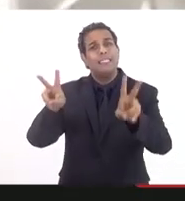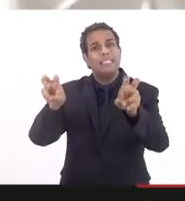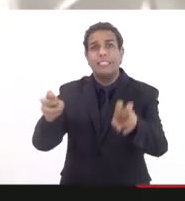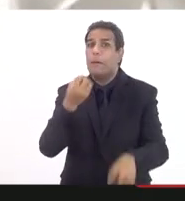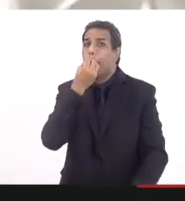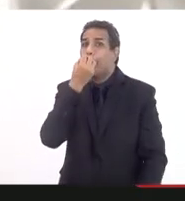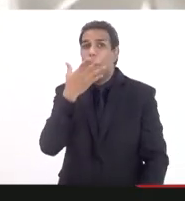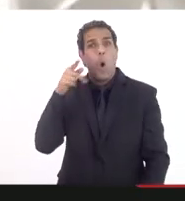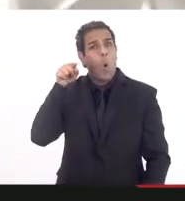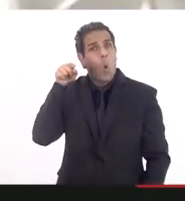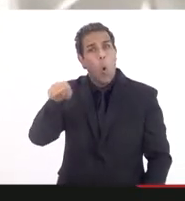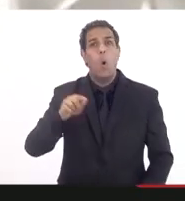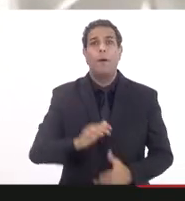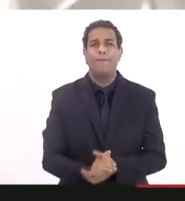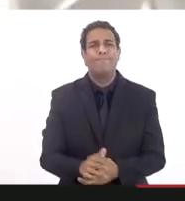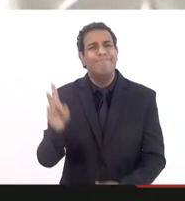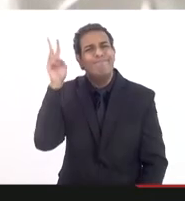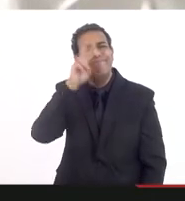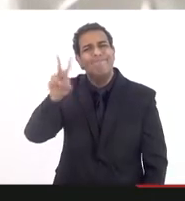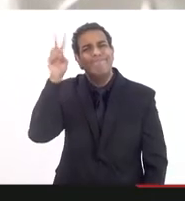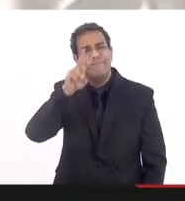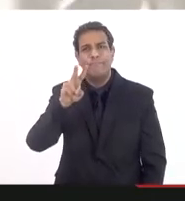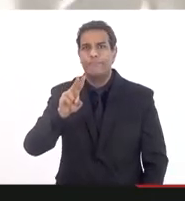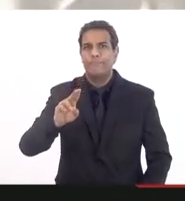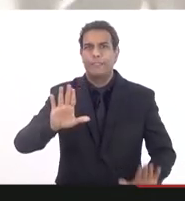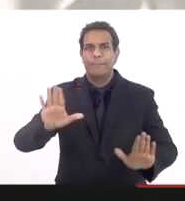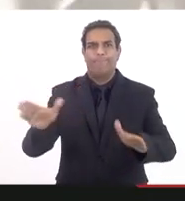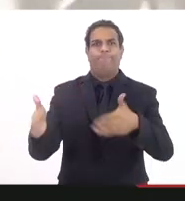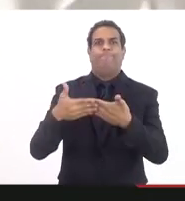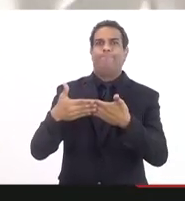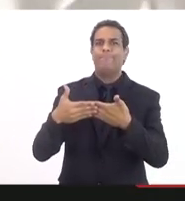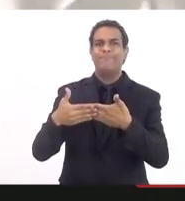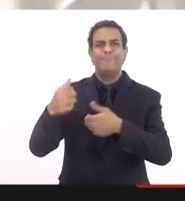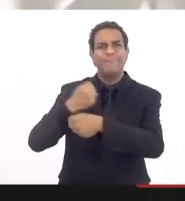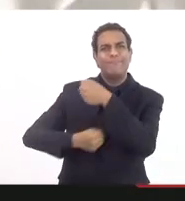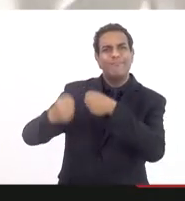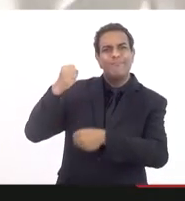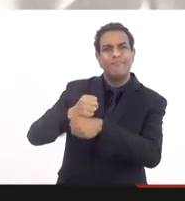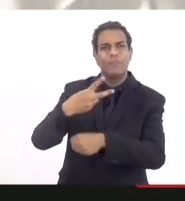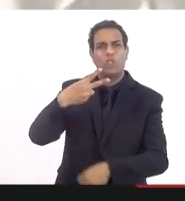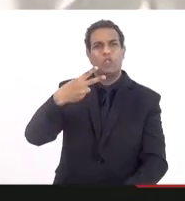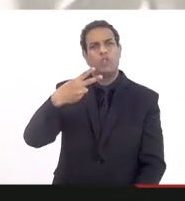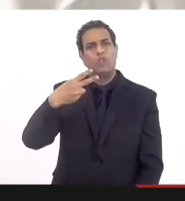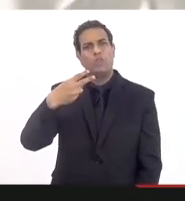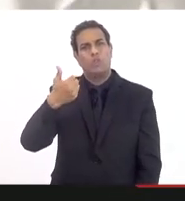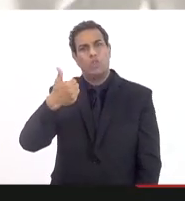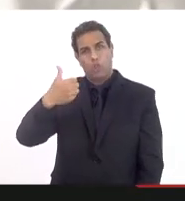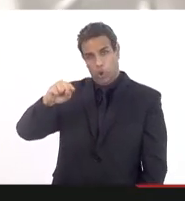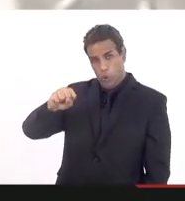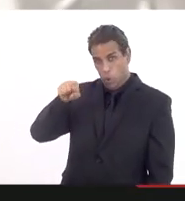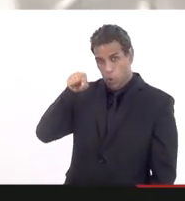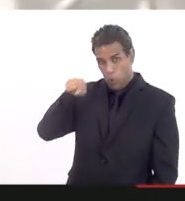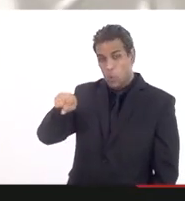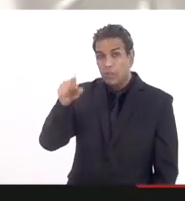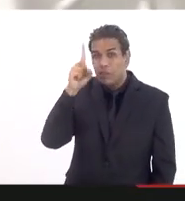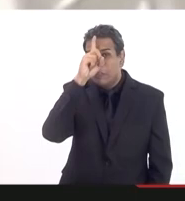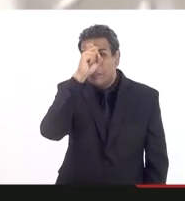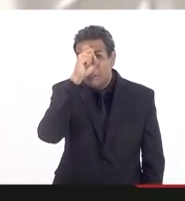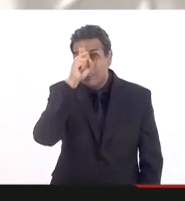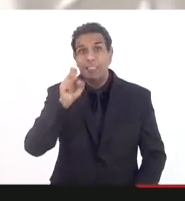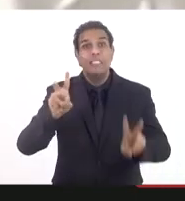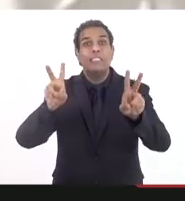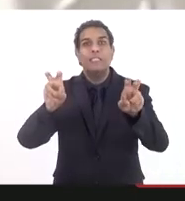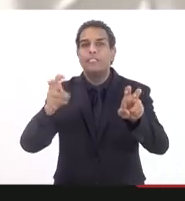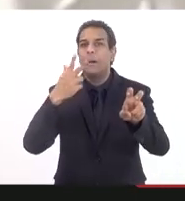porque foi através da notícia do fechamento em 2019 do Hospital Santa Maria que o